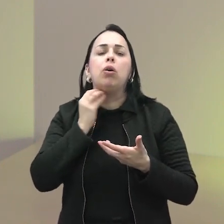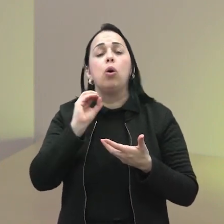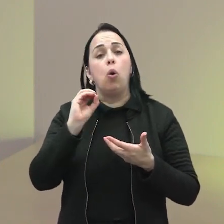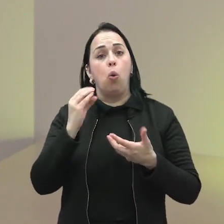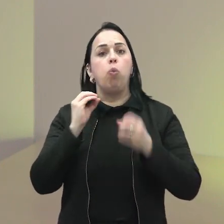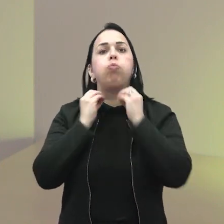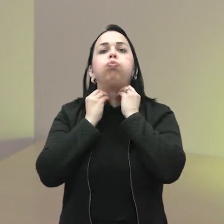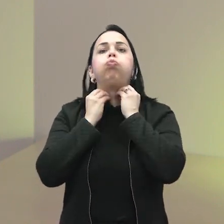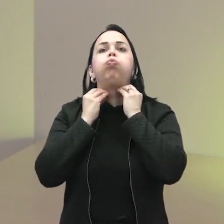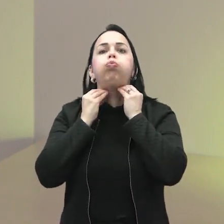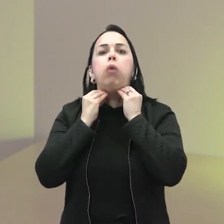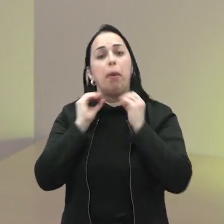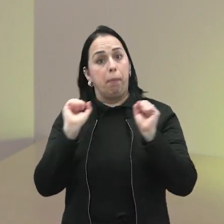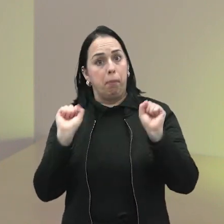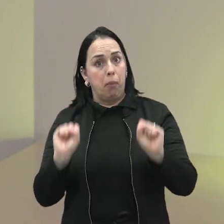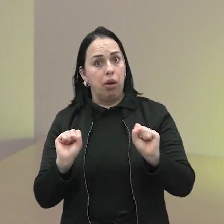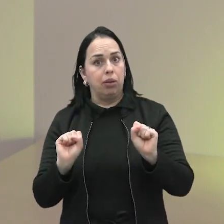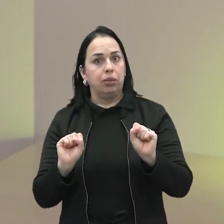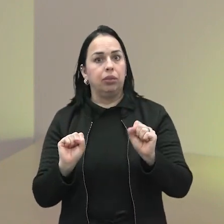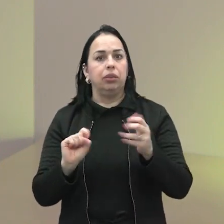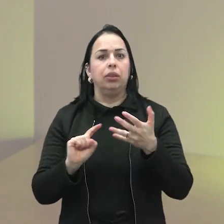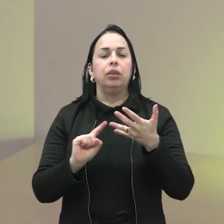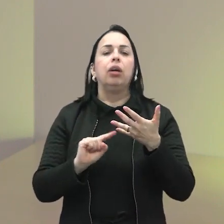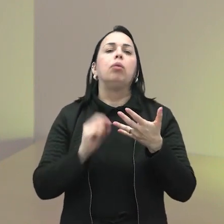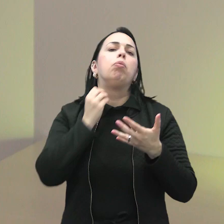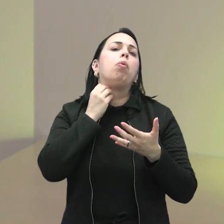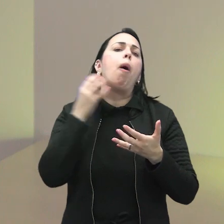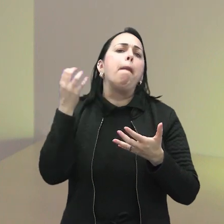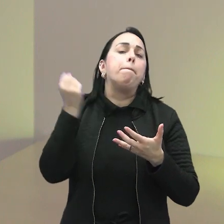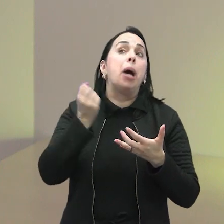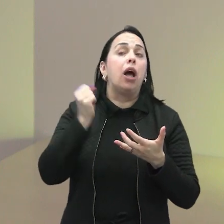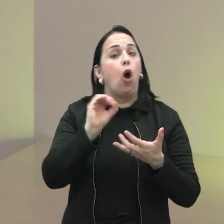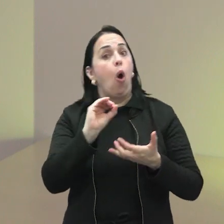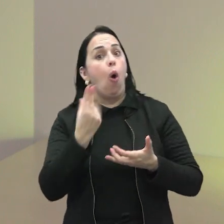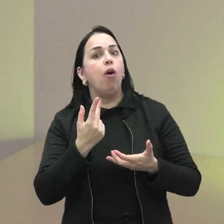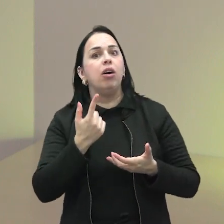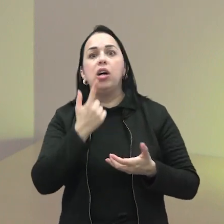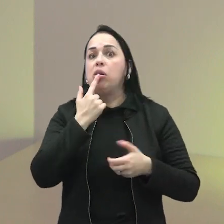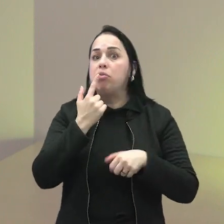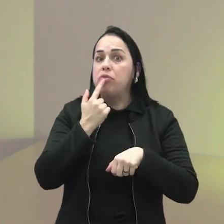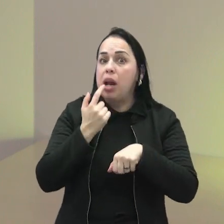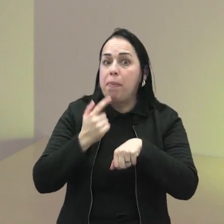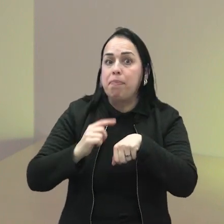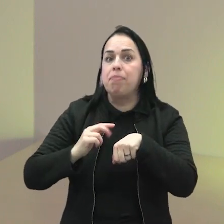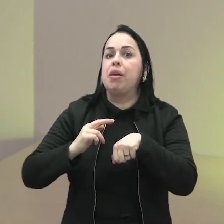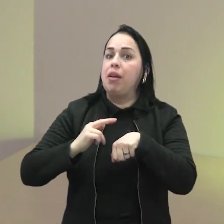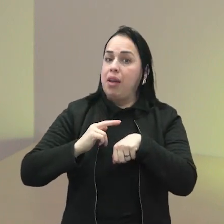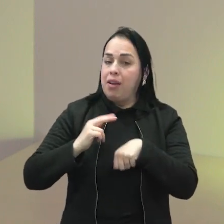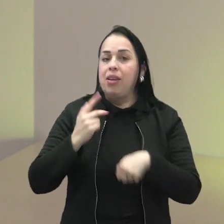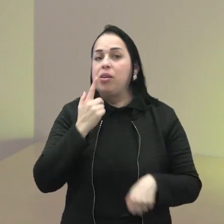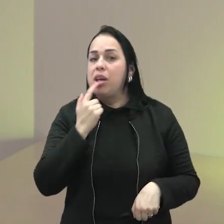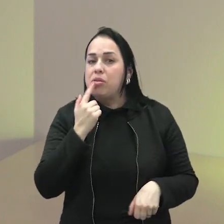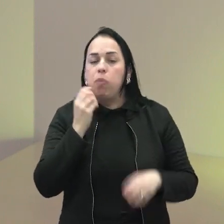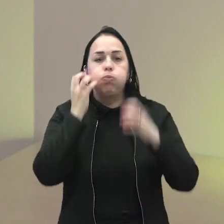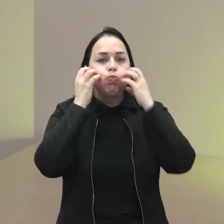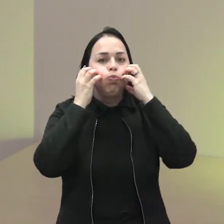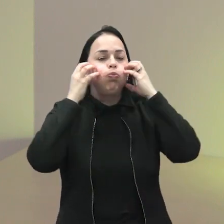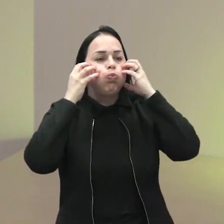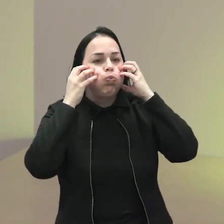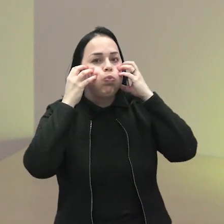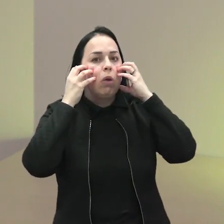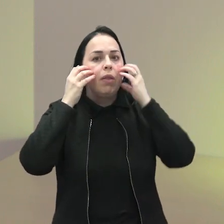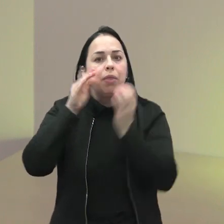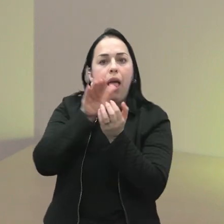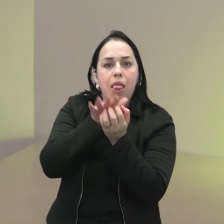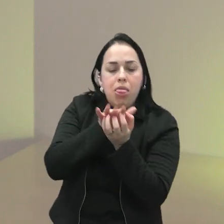região do pescoço, surgimento de lesões esbranquiçadas ou avermelhadas na cavidade oral. Isso inclui